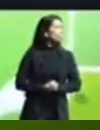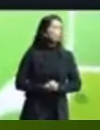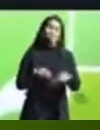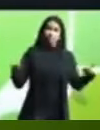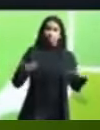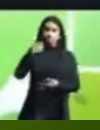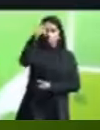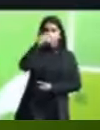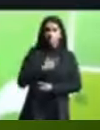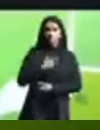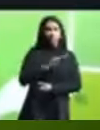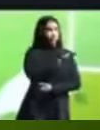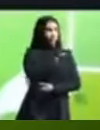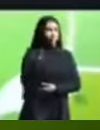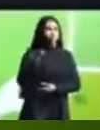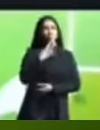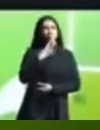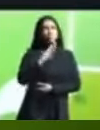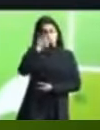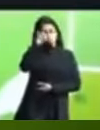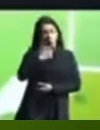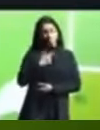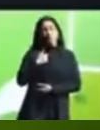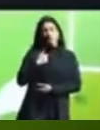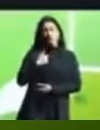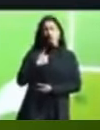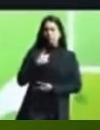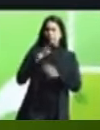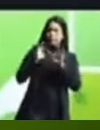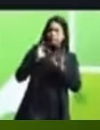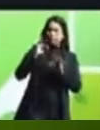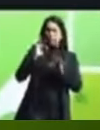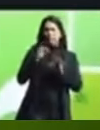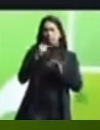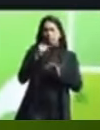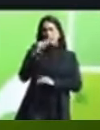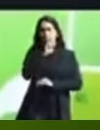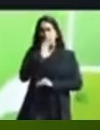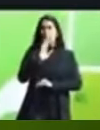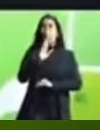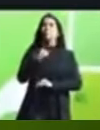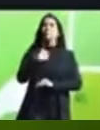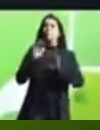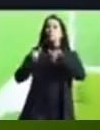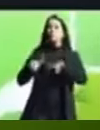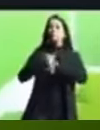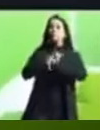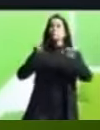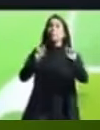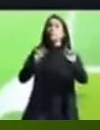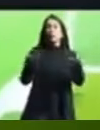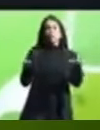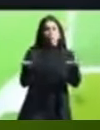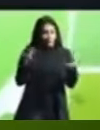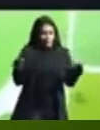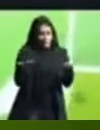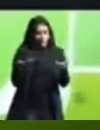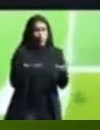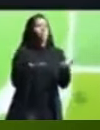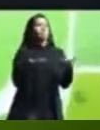Eu, como muitos dos senhores me conhecem, eu falo pouco. E vou terminar dizendo o seguinte: vamos voltar para